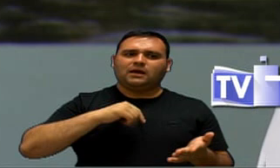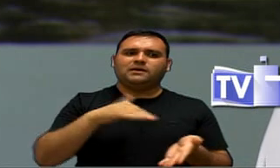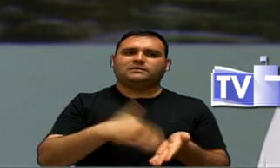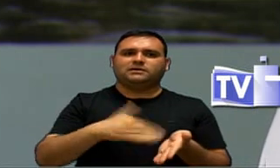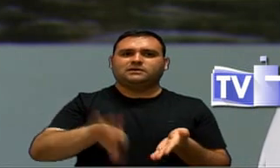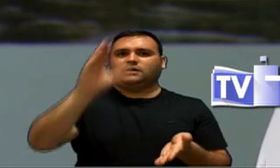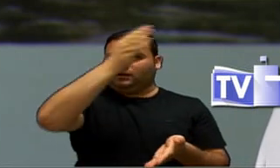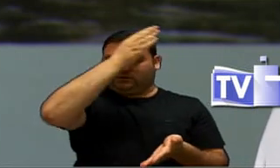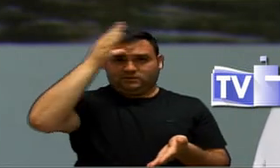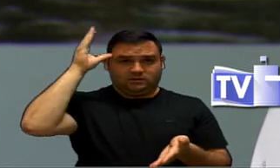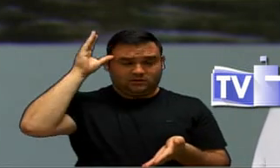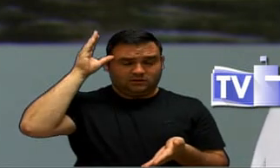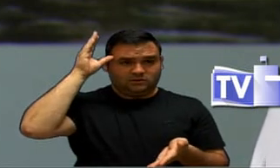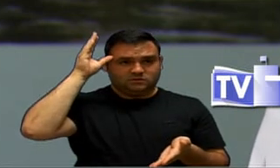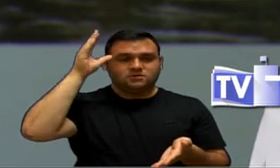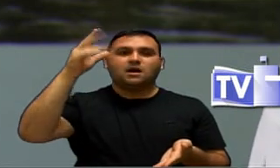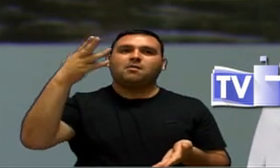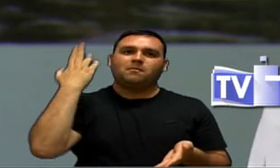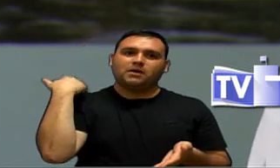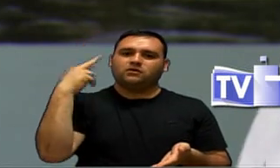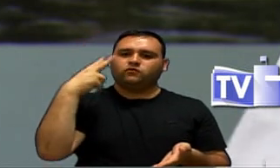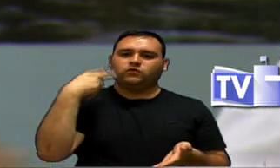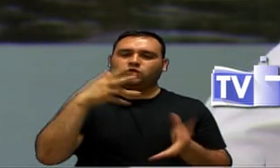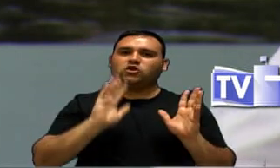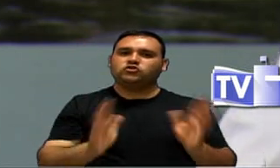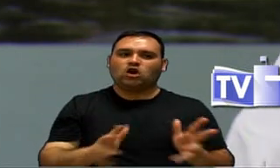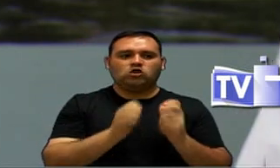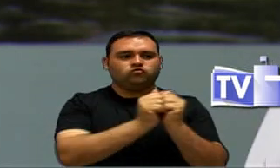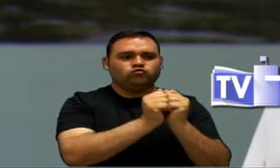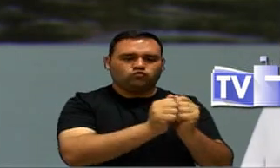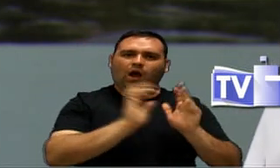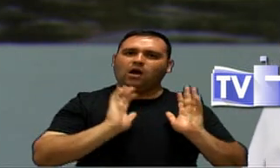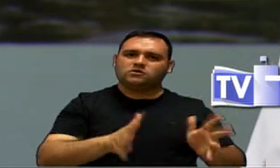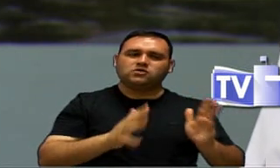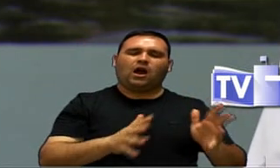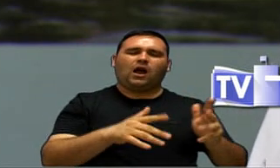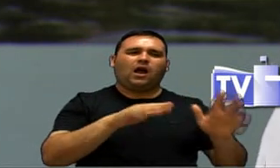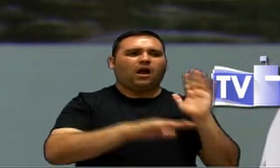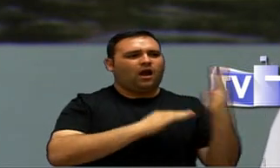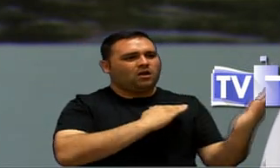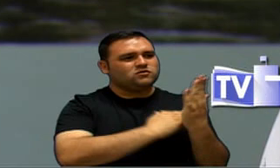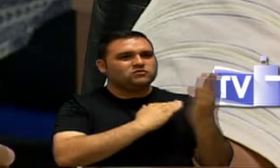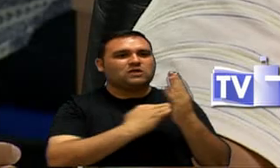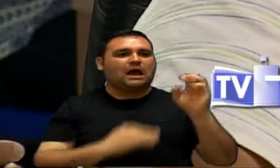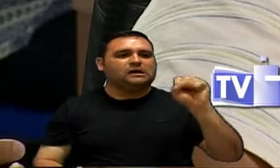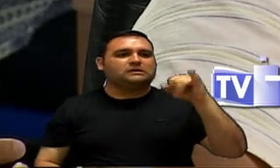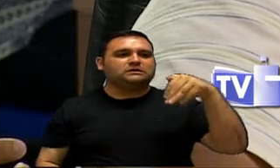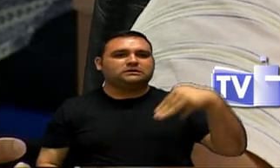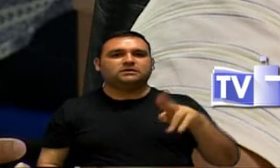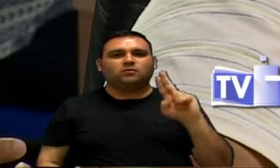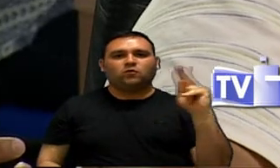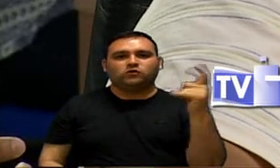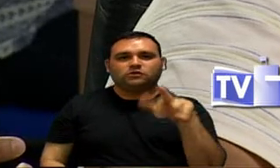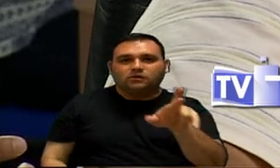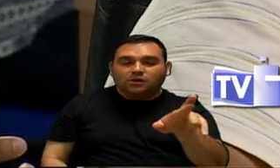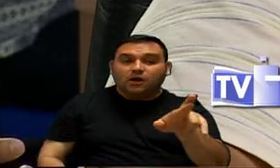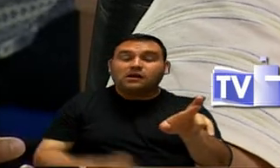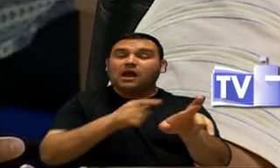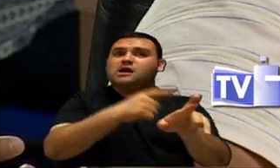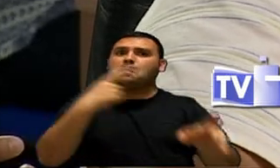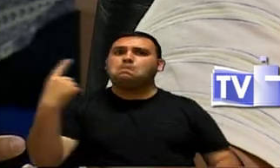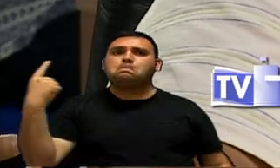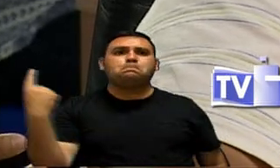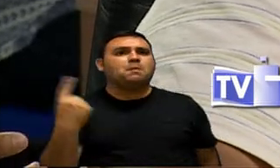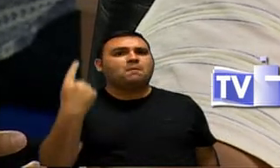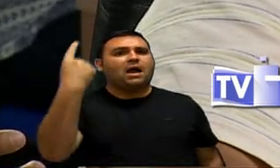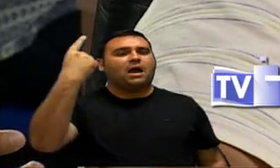secretária Cíntia, que foi vereadora nesta casa, foi companheira nossa, que nos ajudou a montar o Sim Mulher, que deveria ser pioneira